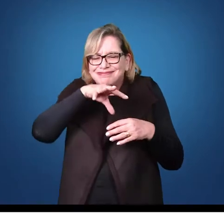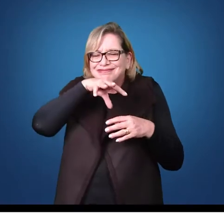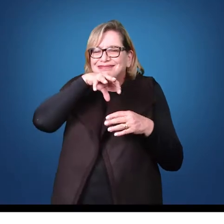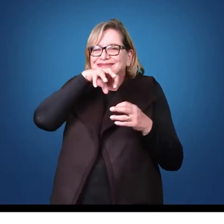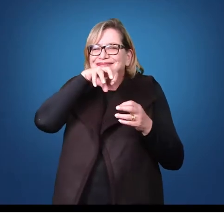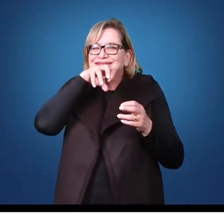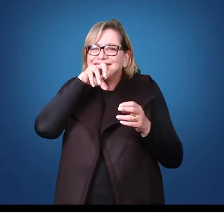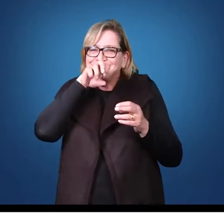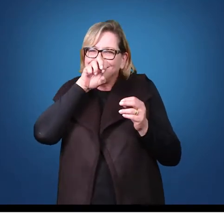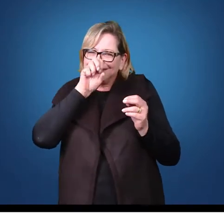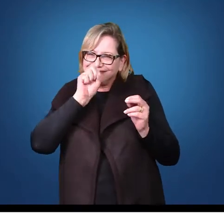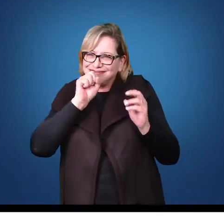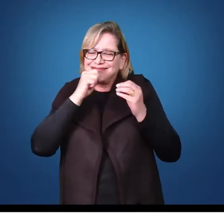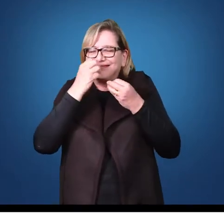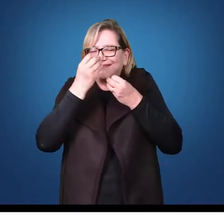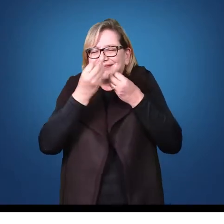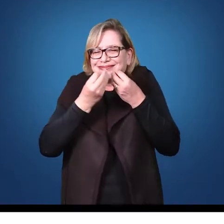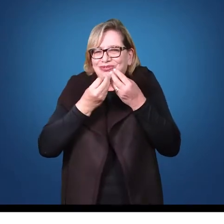Cheiroso.